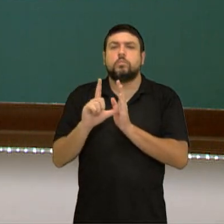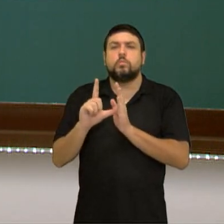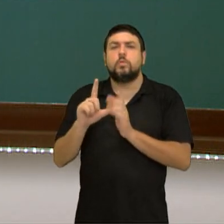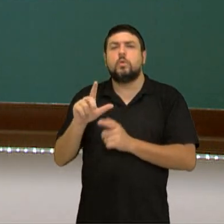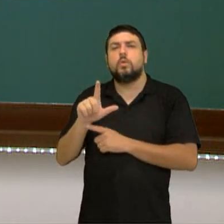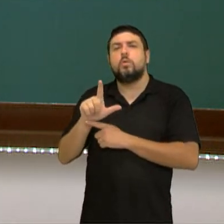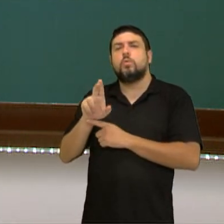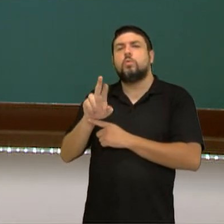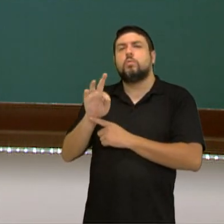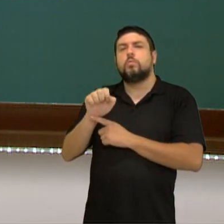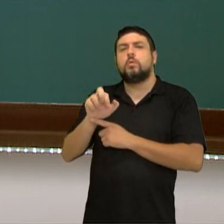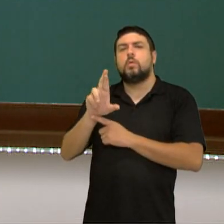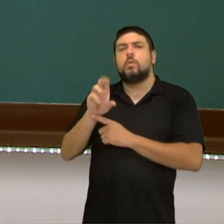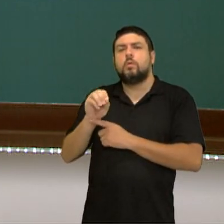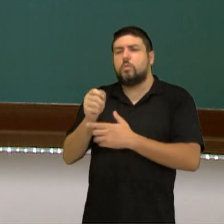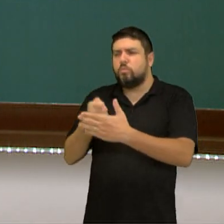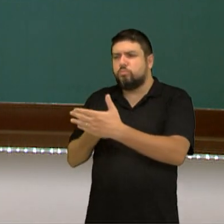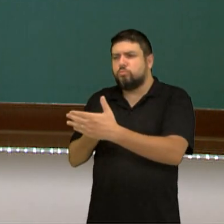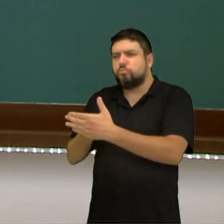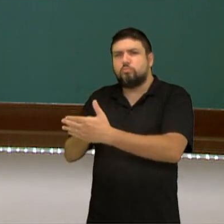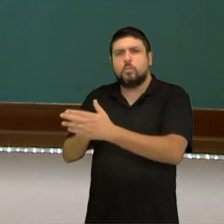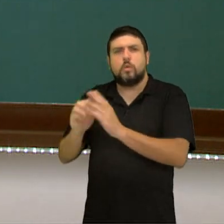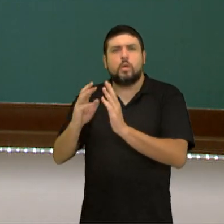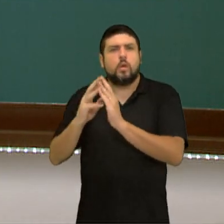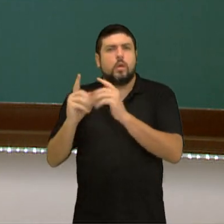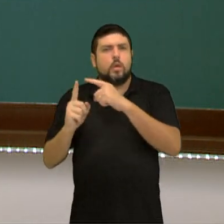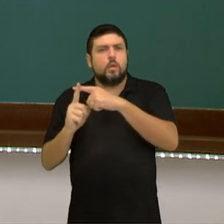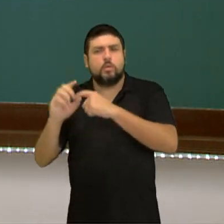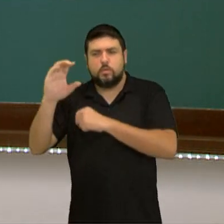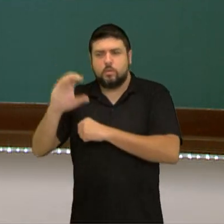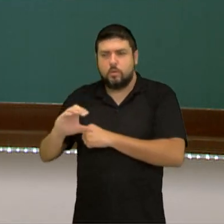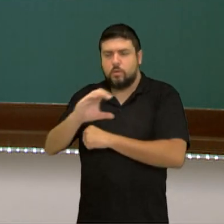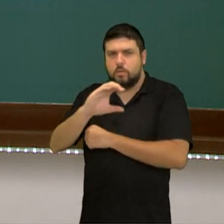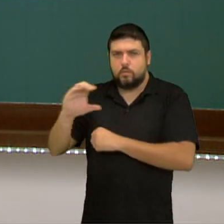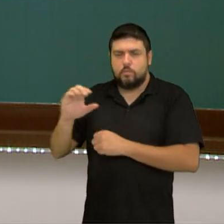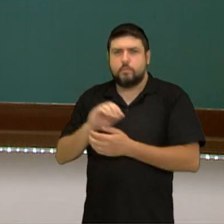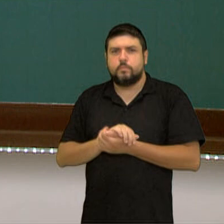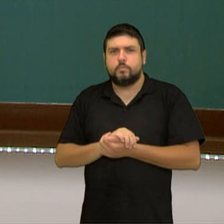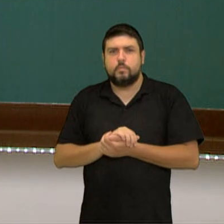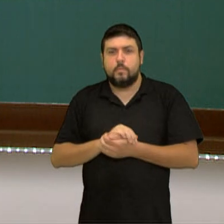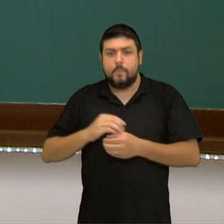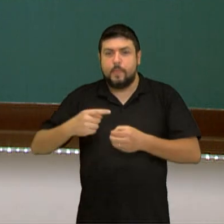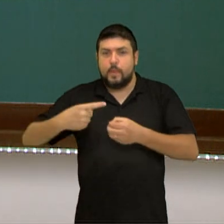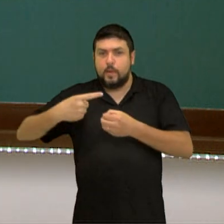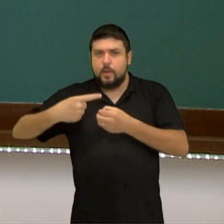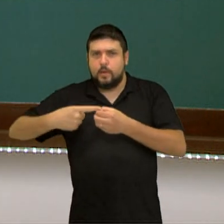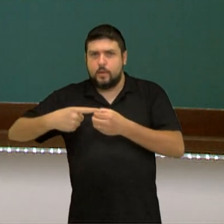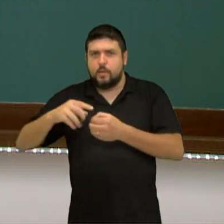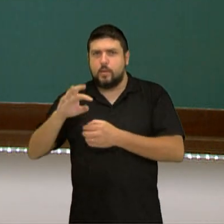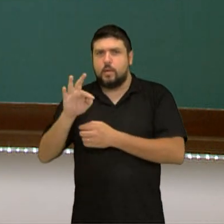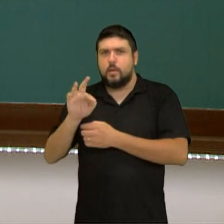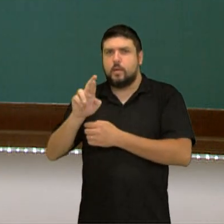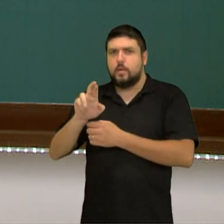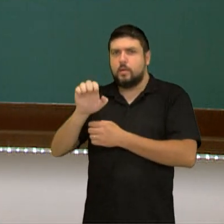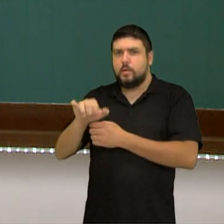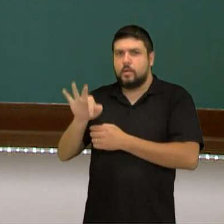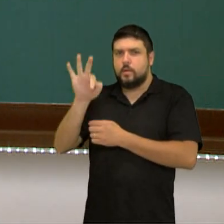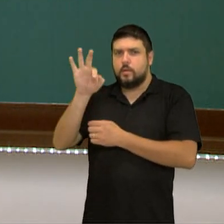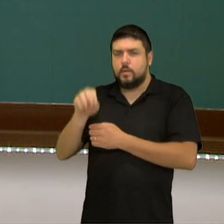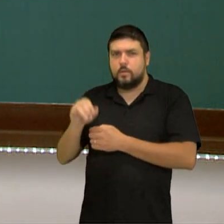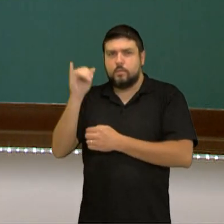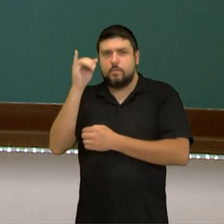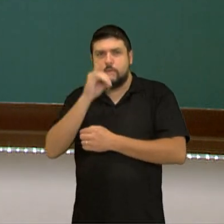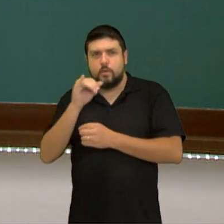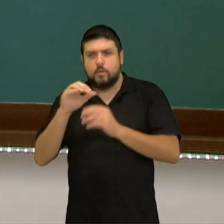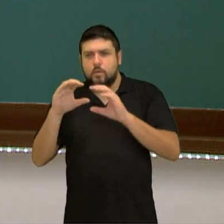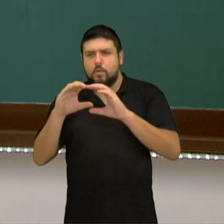né, lá no Renascimento. Em um concílio na cidade de Trento, concílio de Trento, tão conhecido, né, fortaleceu ainda